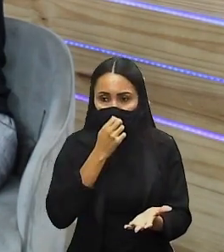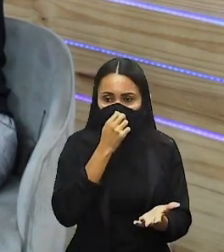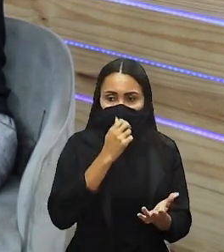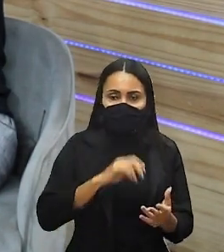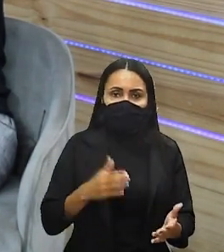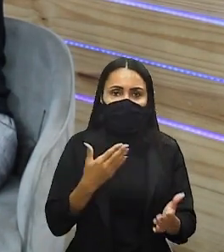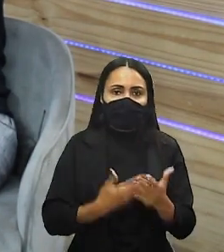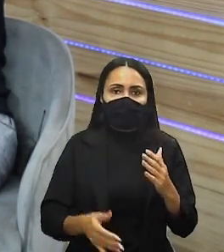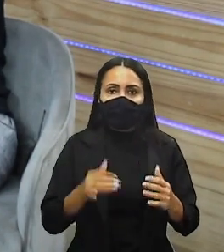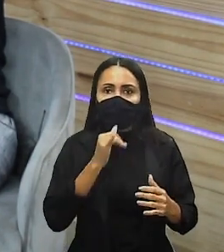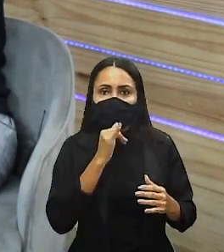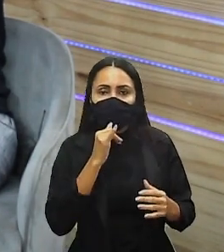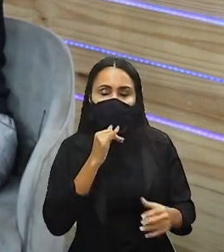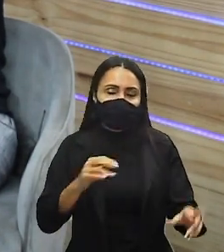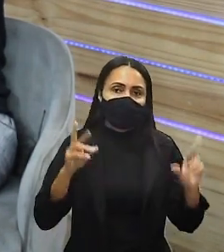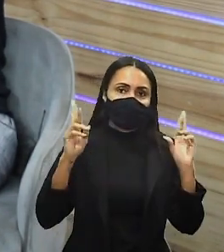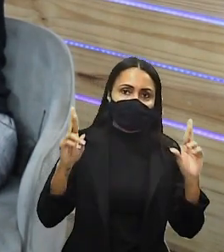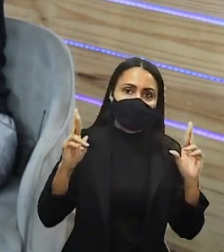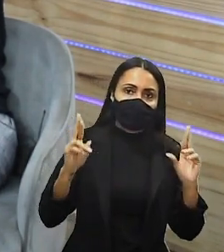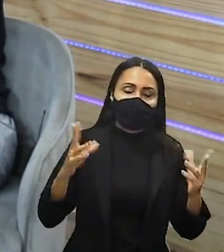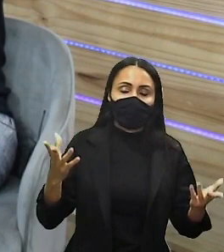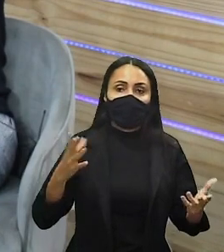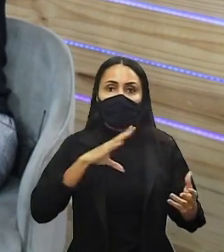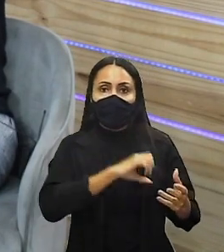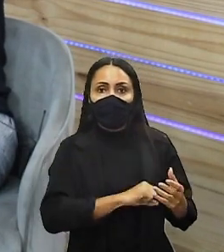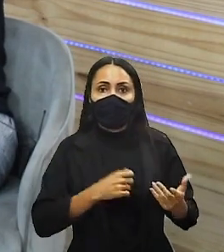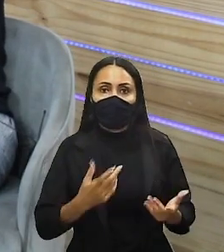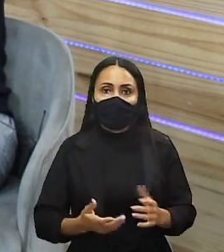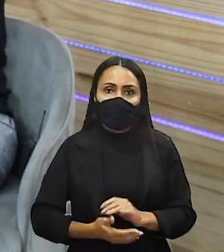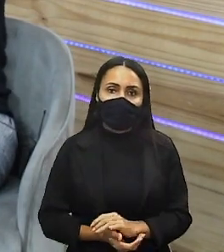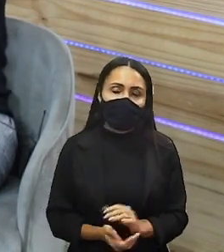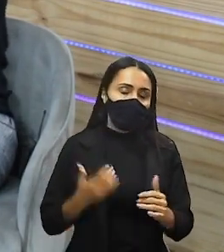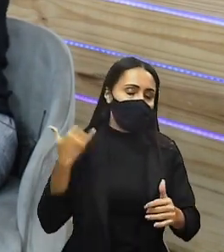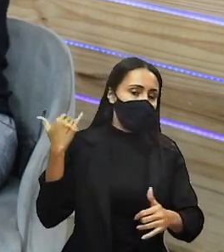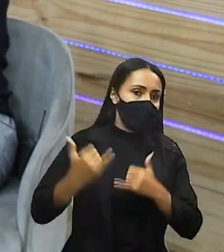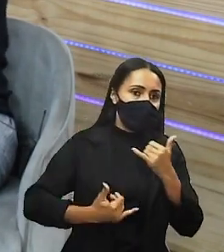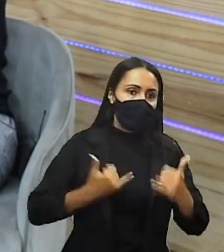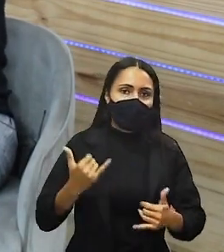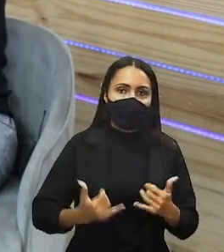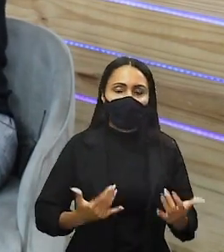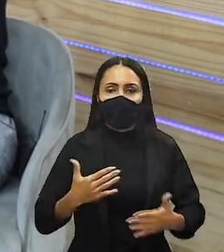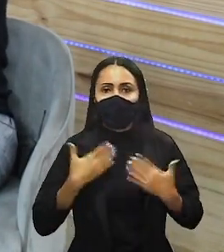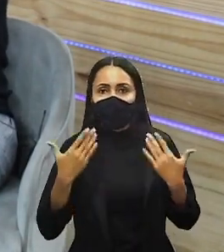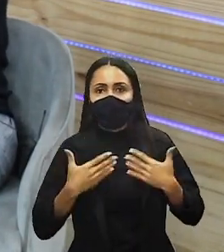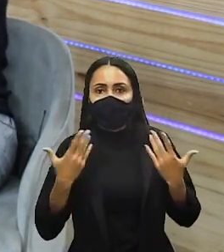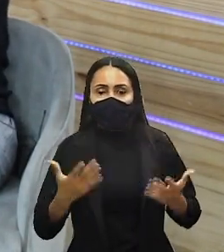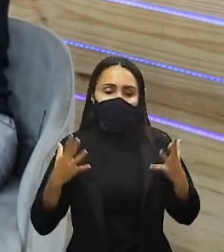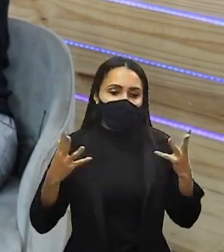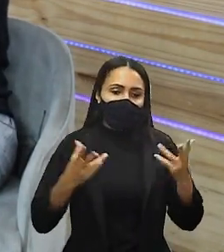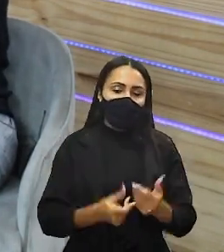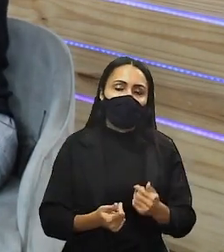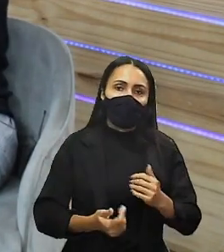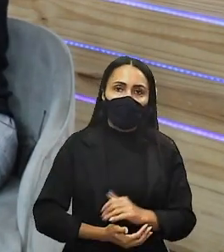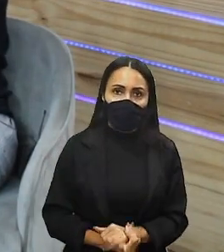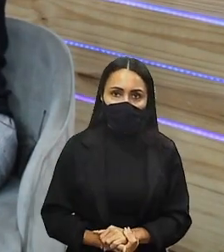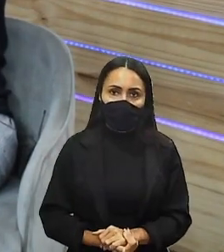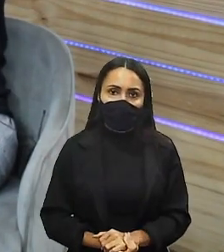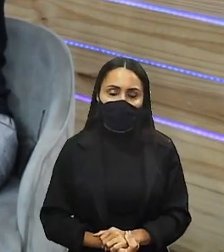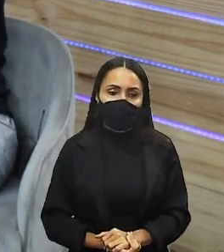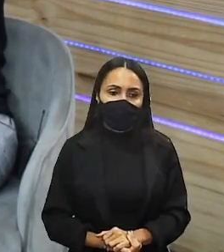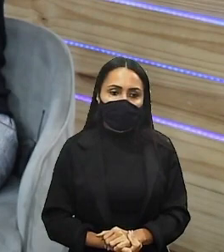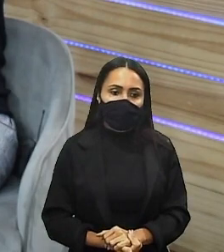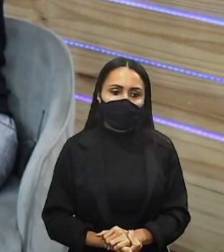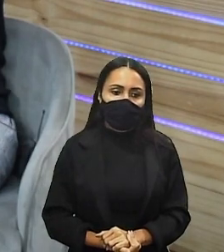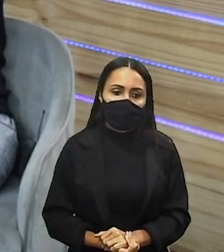a tristeza, a esperança, o amor. Aventuras, né? Alegrias. Tudo, né? Tudo ele conta lá. E